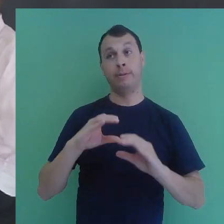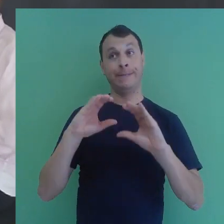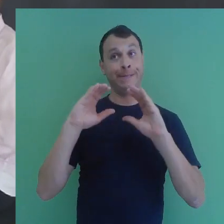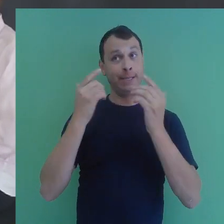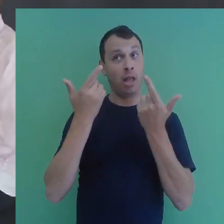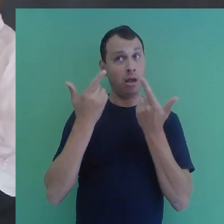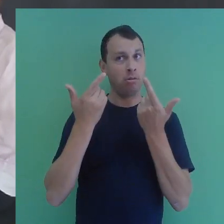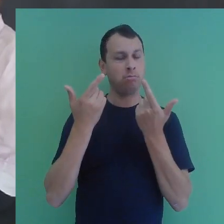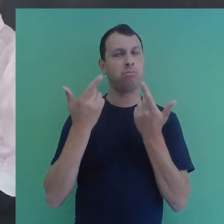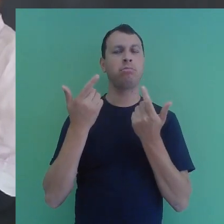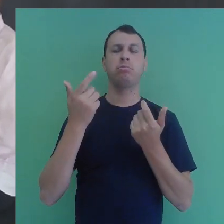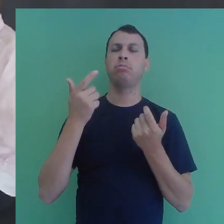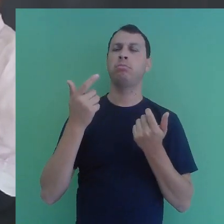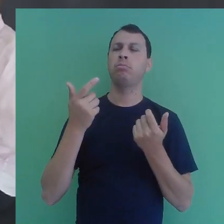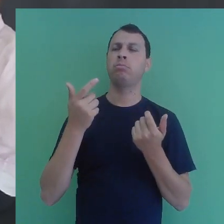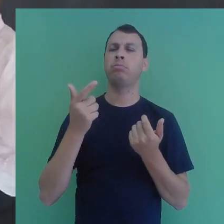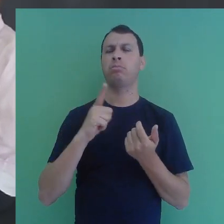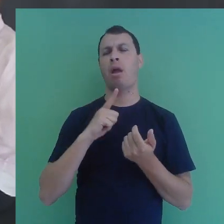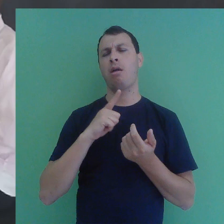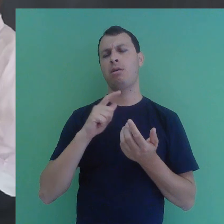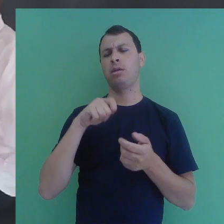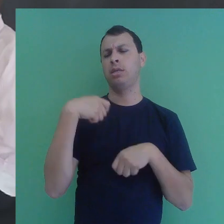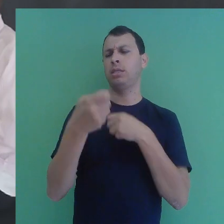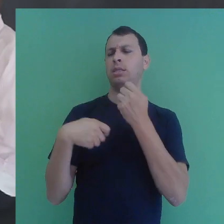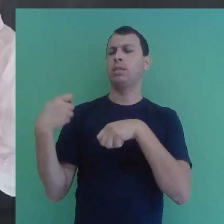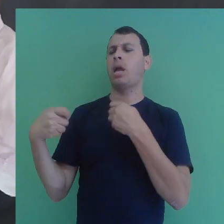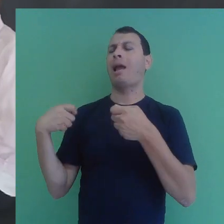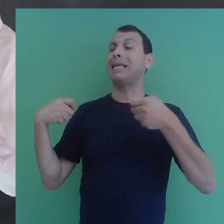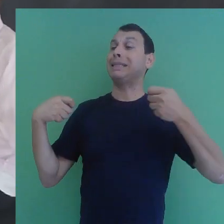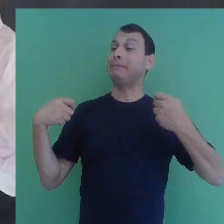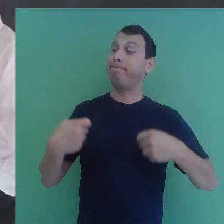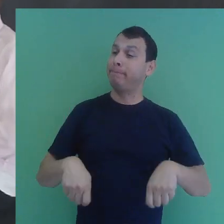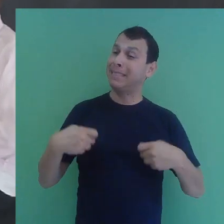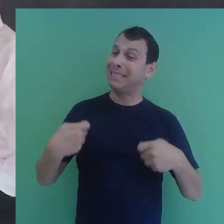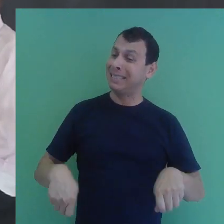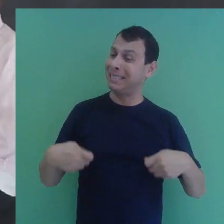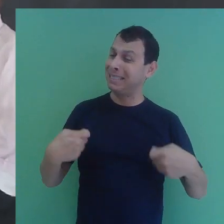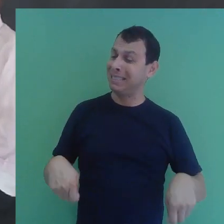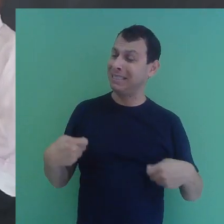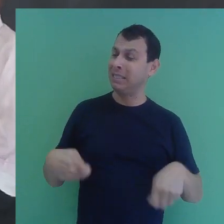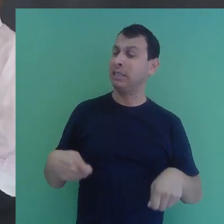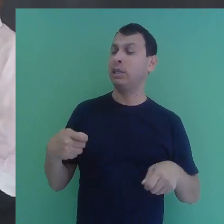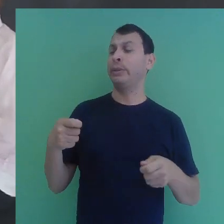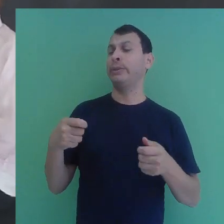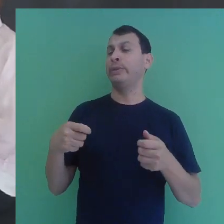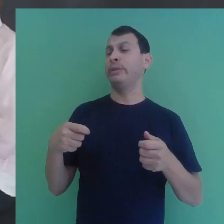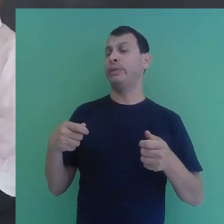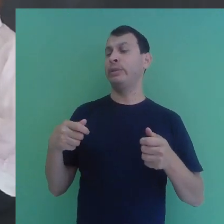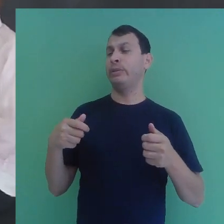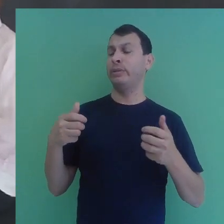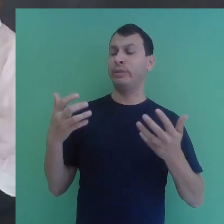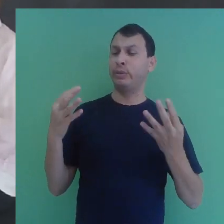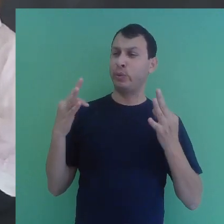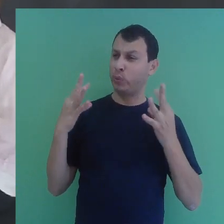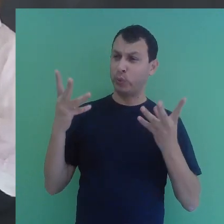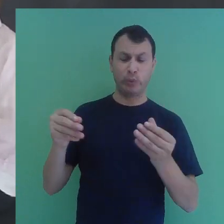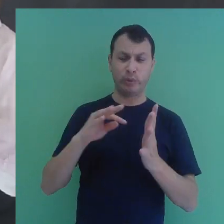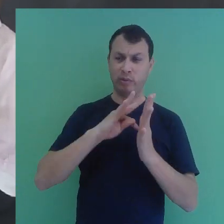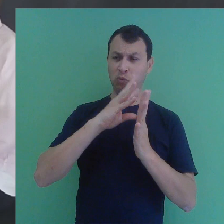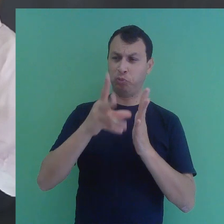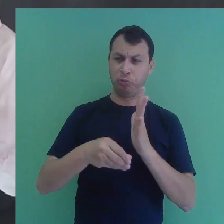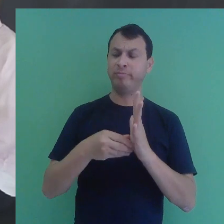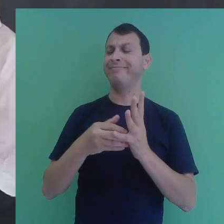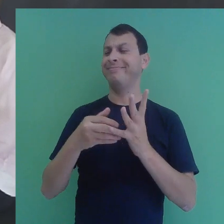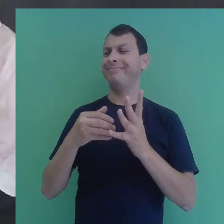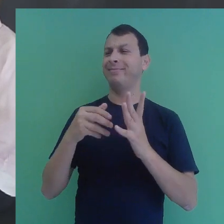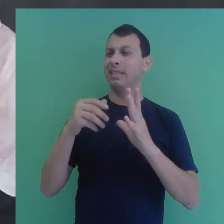lógico que existem sinais que exigem você utilizar os dois membros. Isso dificulta um